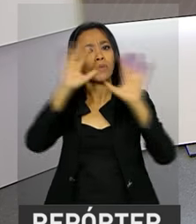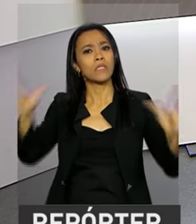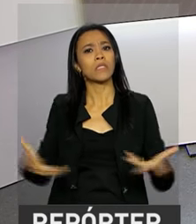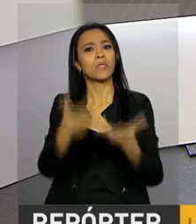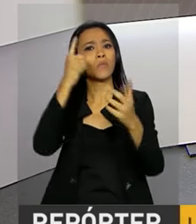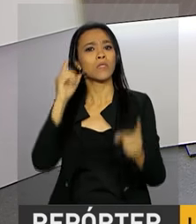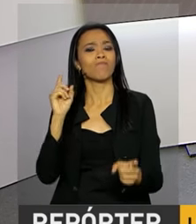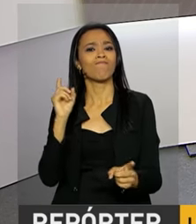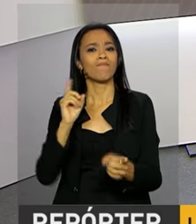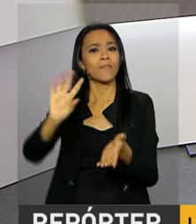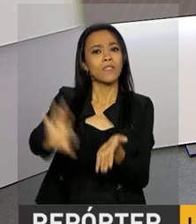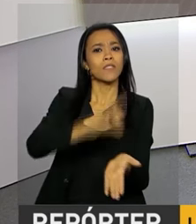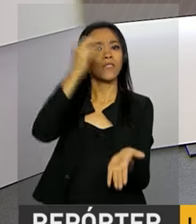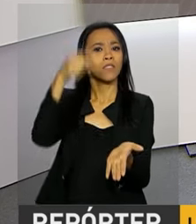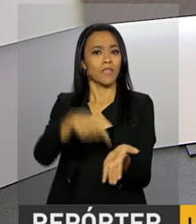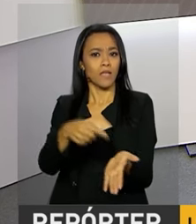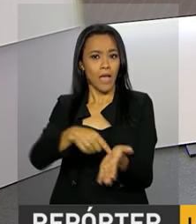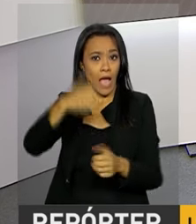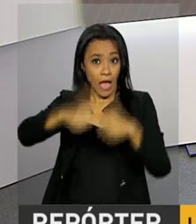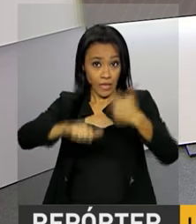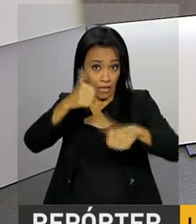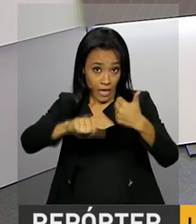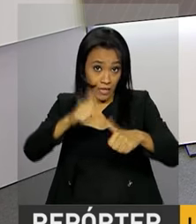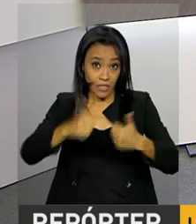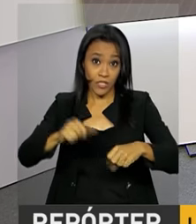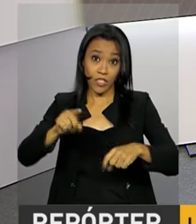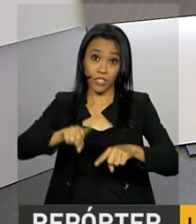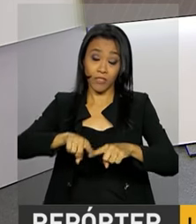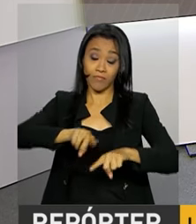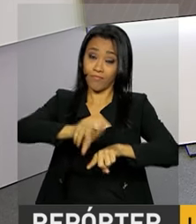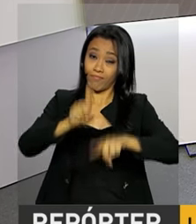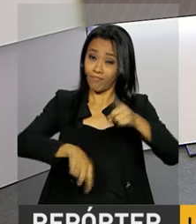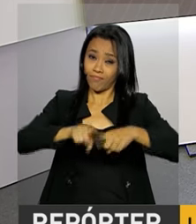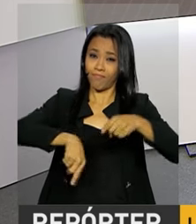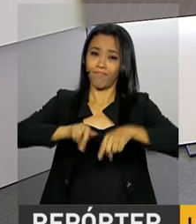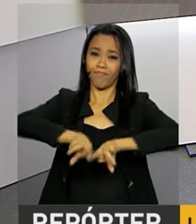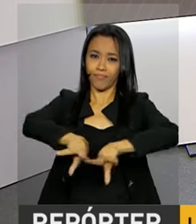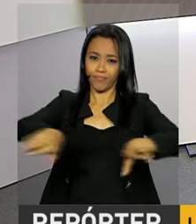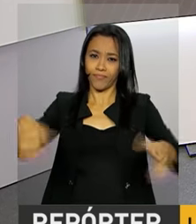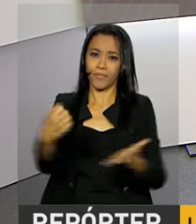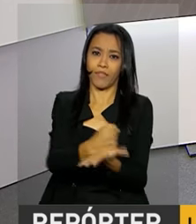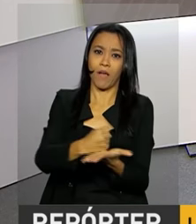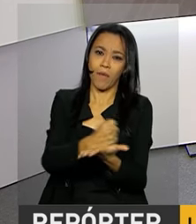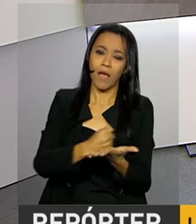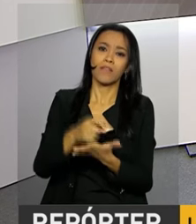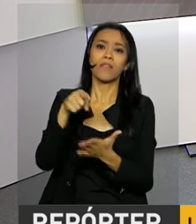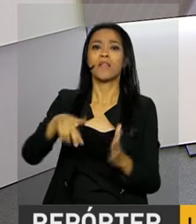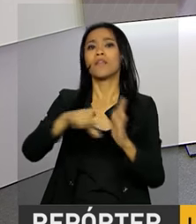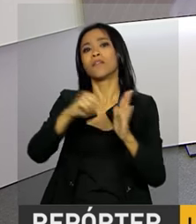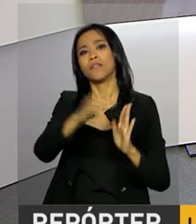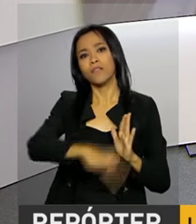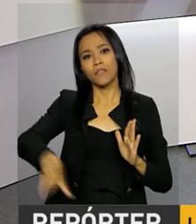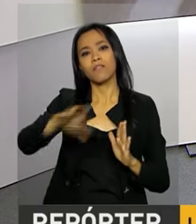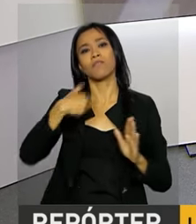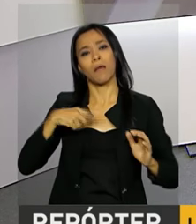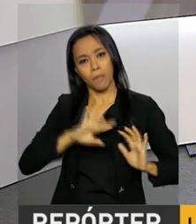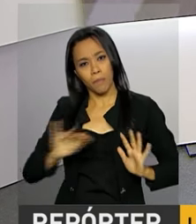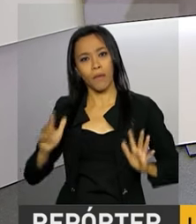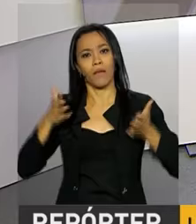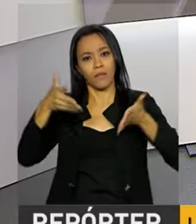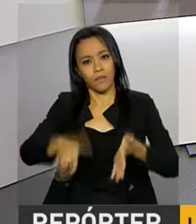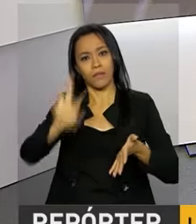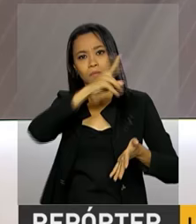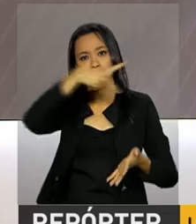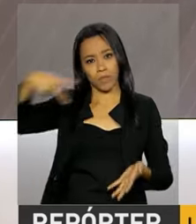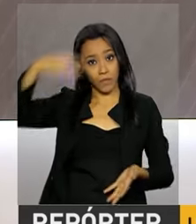uma portaria para agilizar a análise de patentes de produtos farmacêuticos. Esse evento no Palácio Planalto terá a participação do presidente Michel